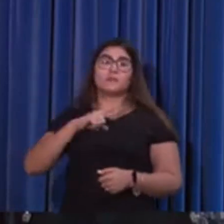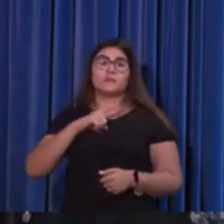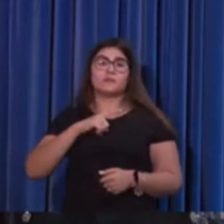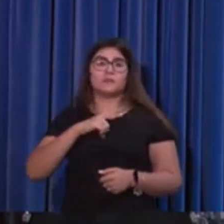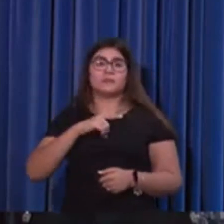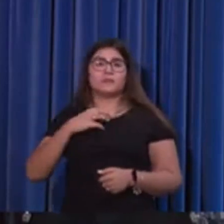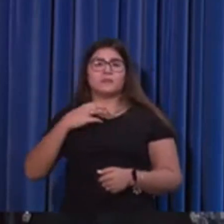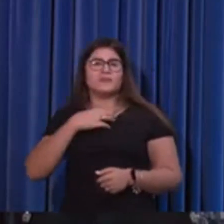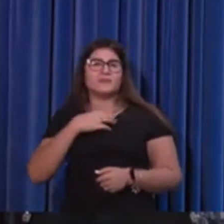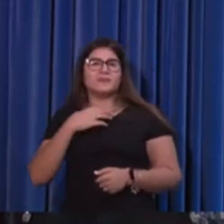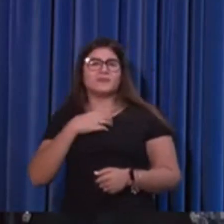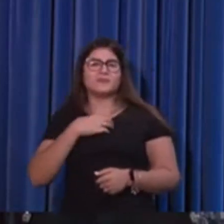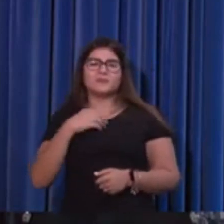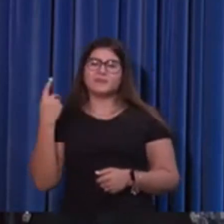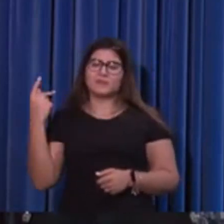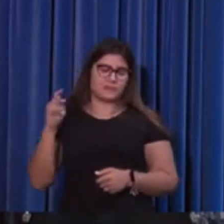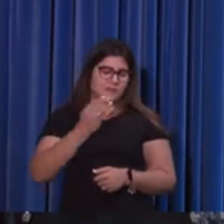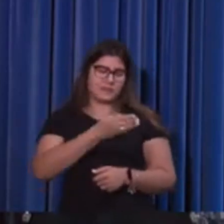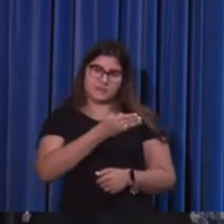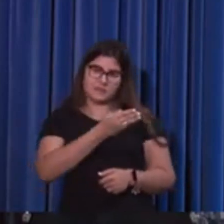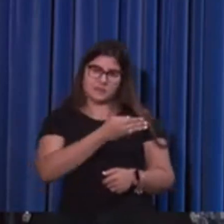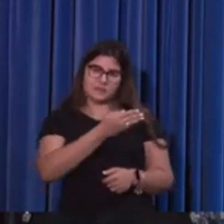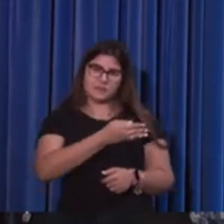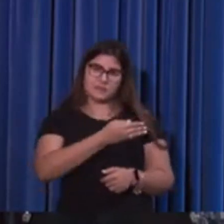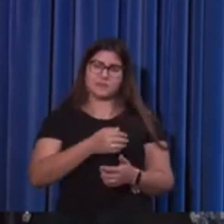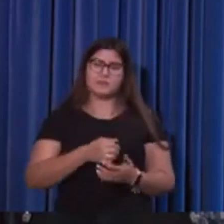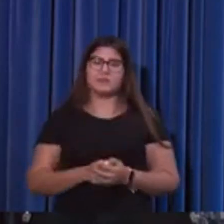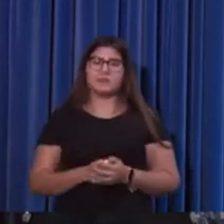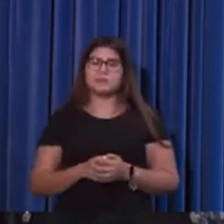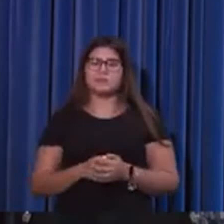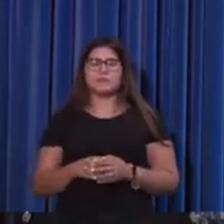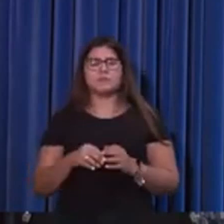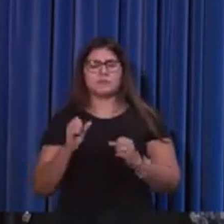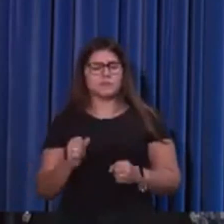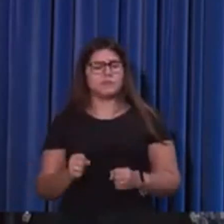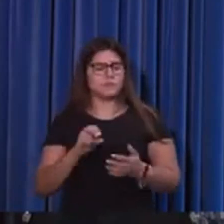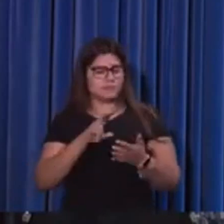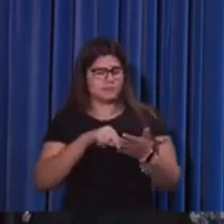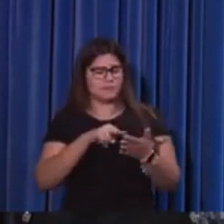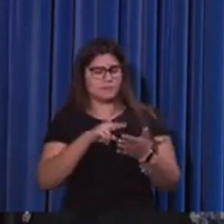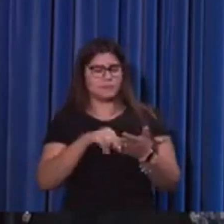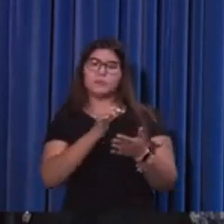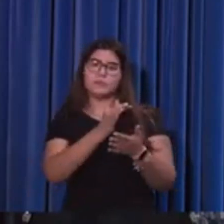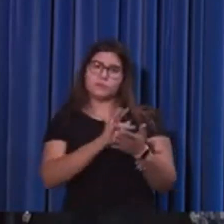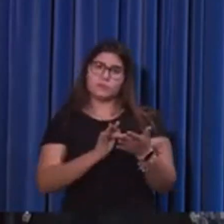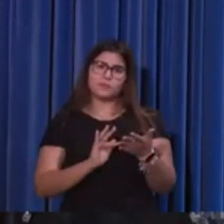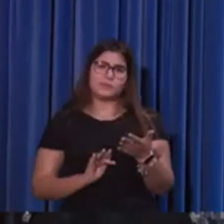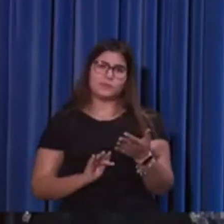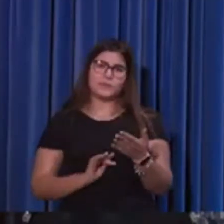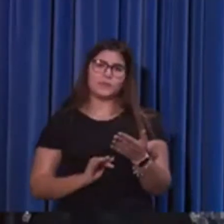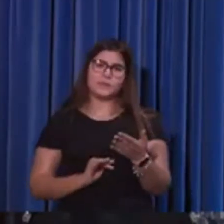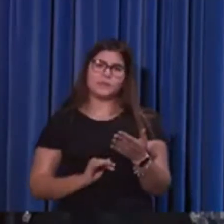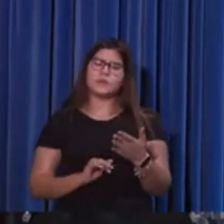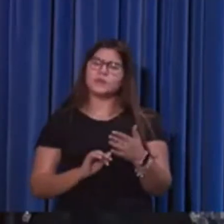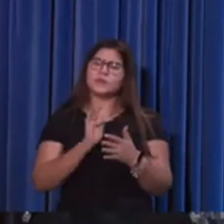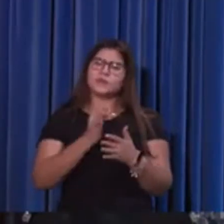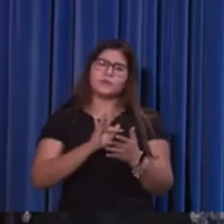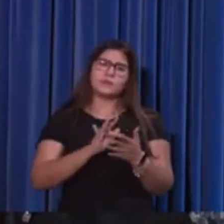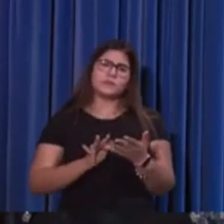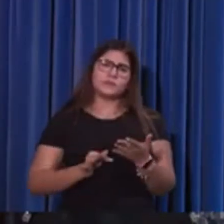seu coração. Nós podemos ler um texto e aquele texto